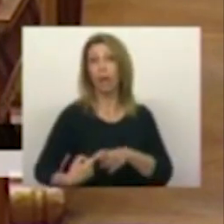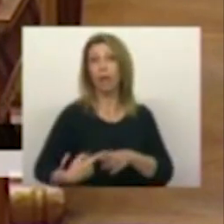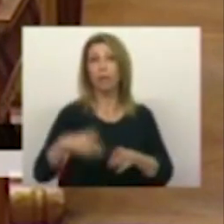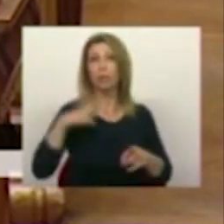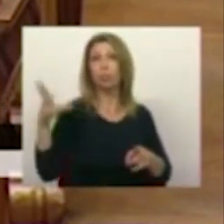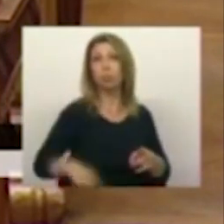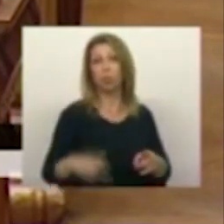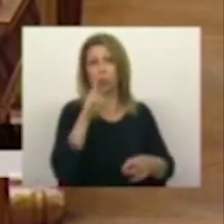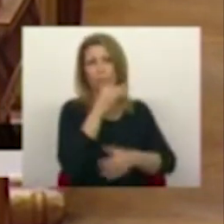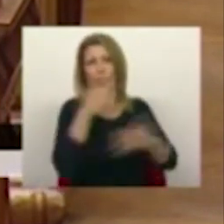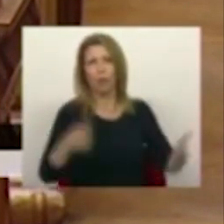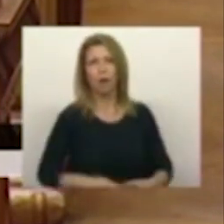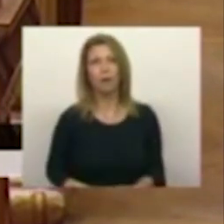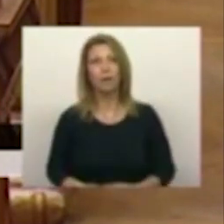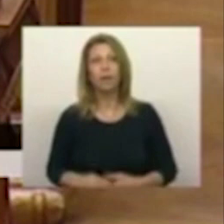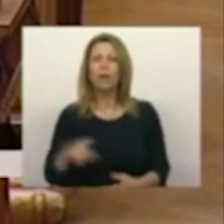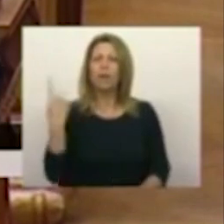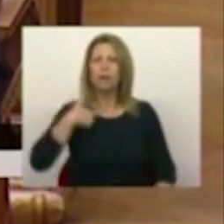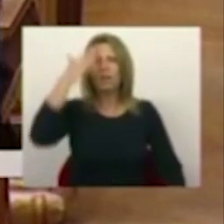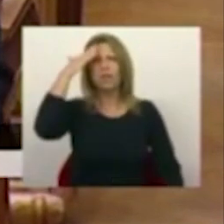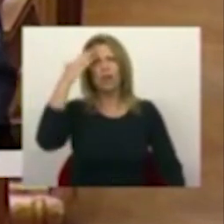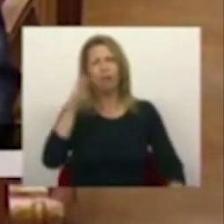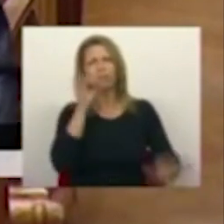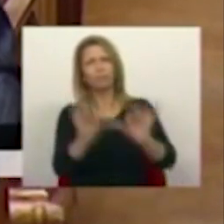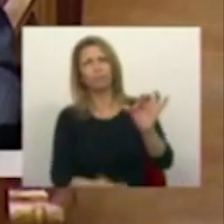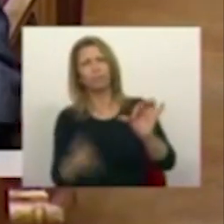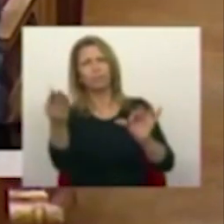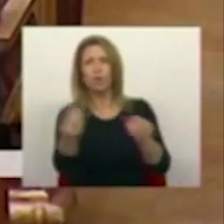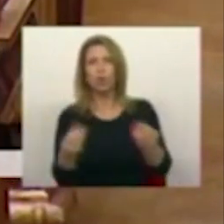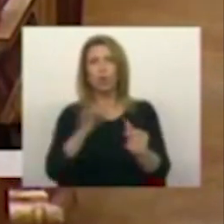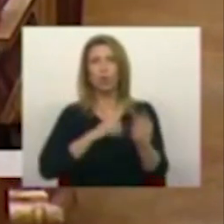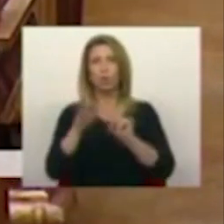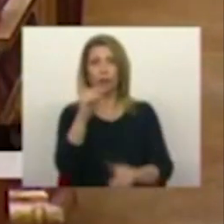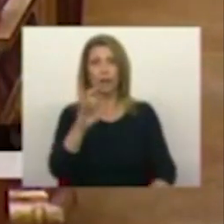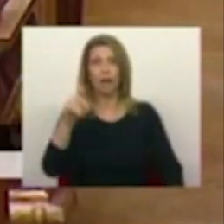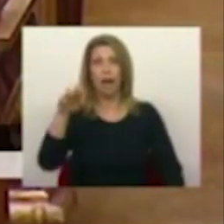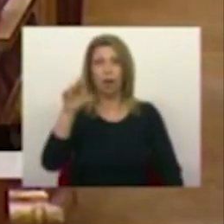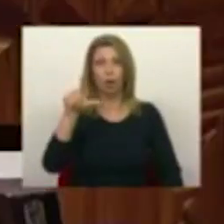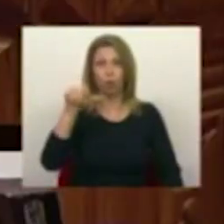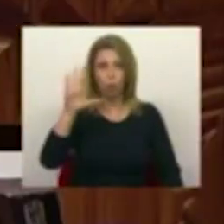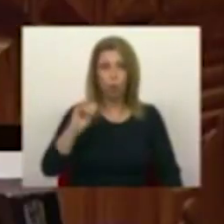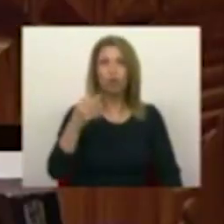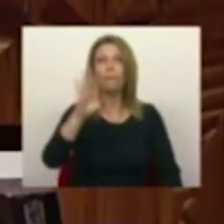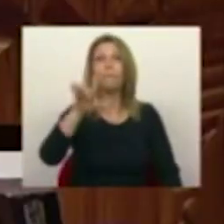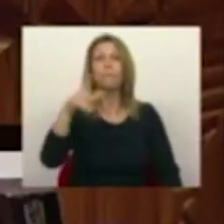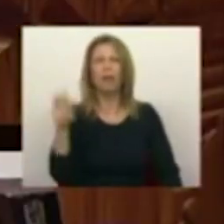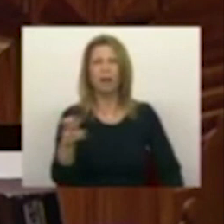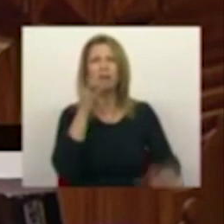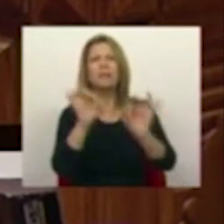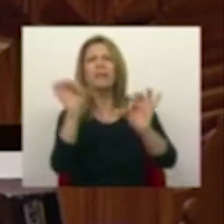Portugal. Nós achamos que a intervenção do Sr. deputado Carlos Pereira foi uma intervenção